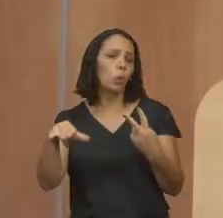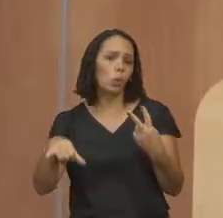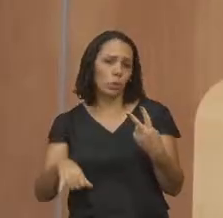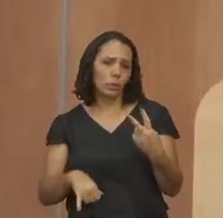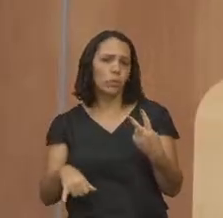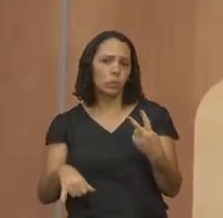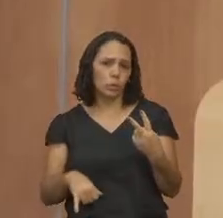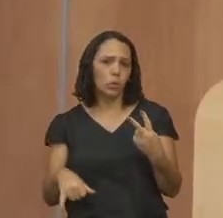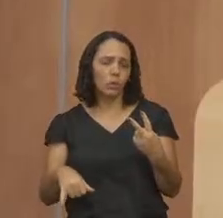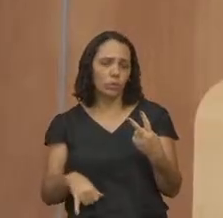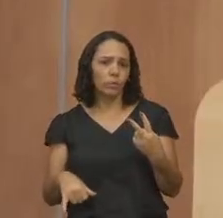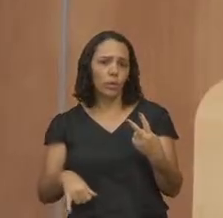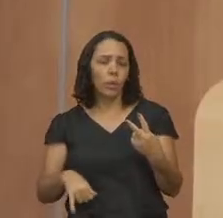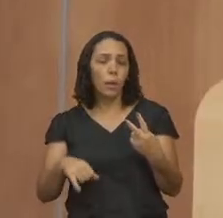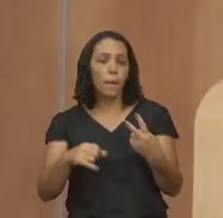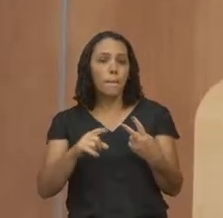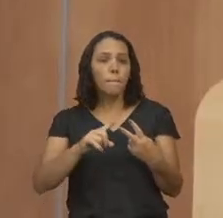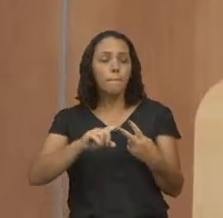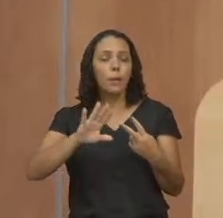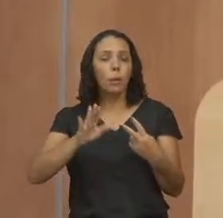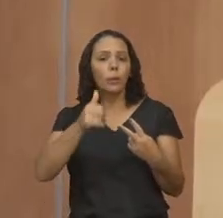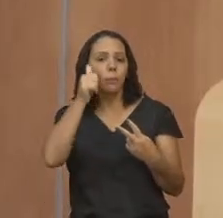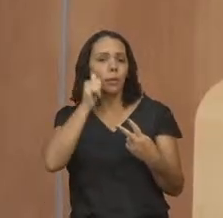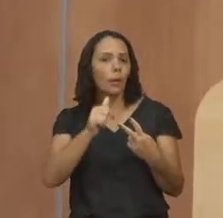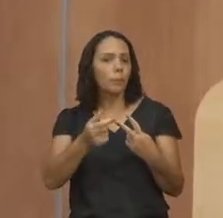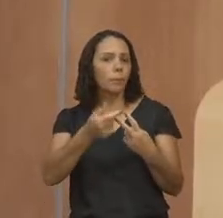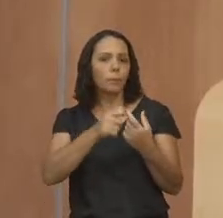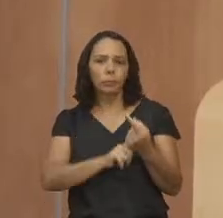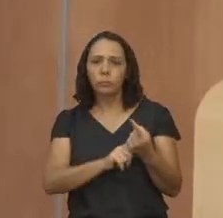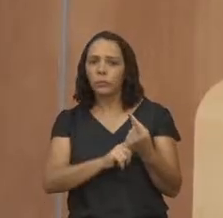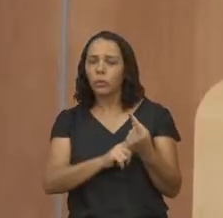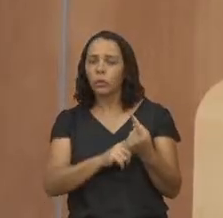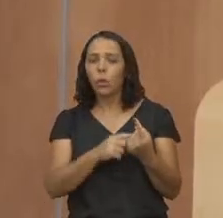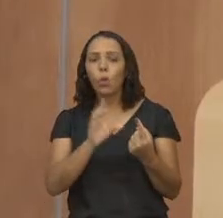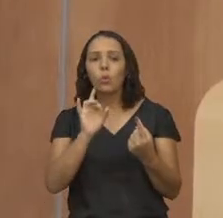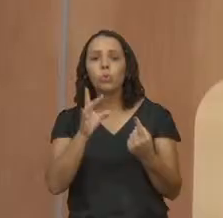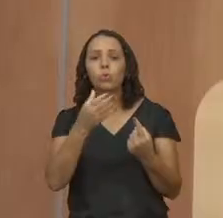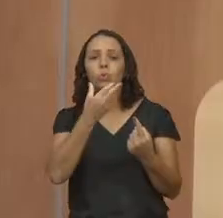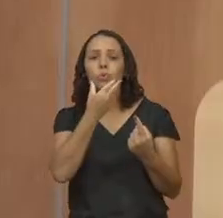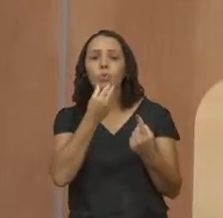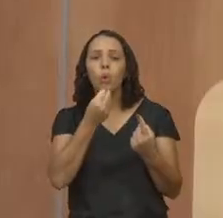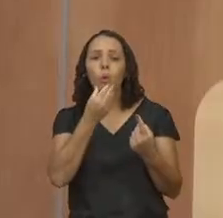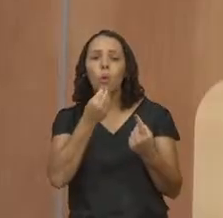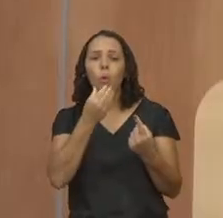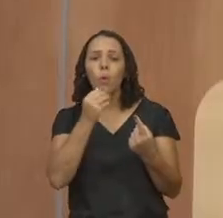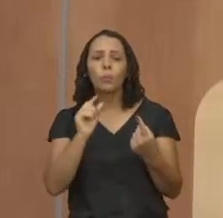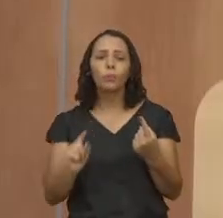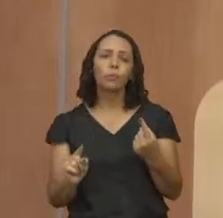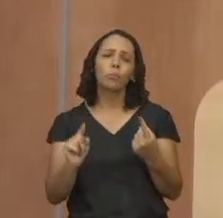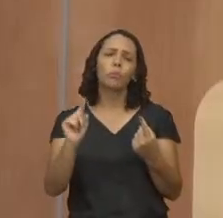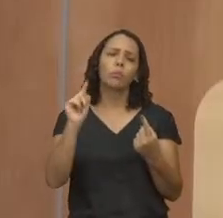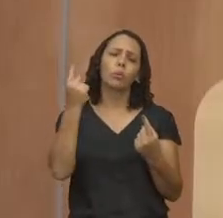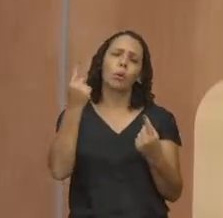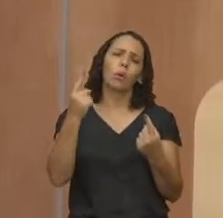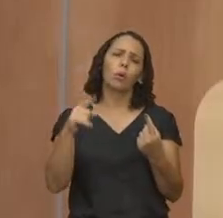cima dos dois. Mas quando não tem, a mãe faleceu,